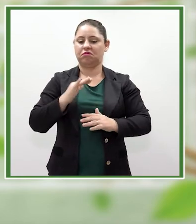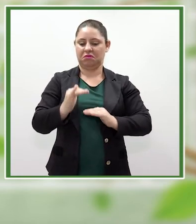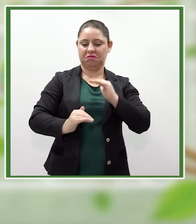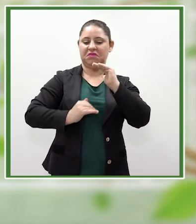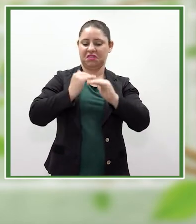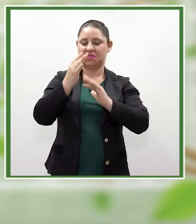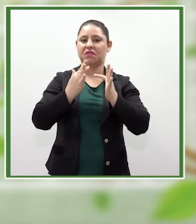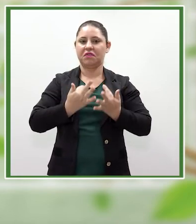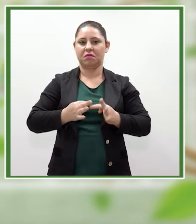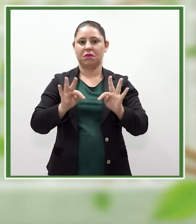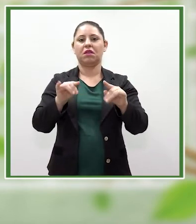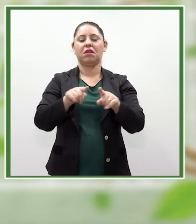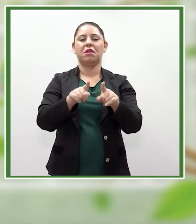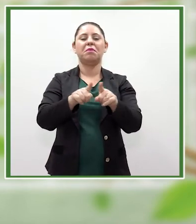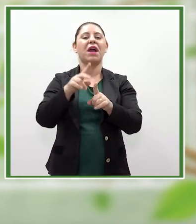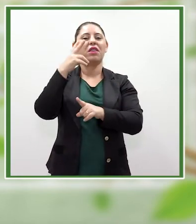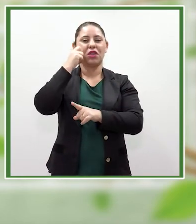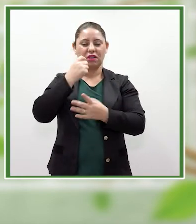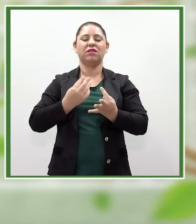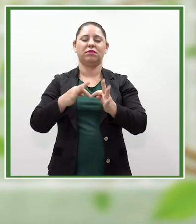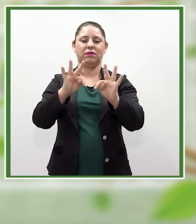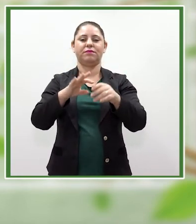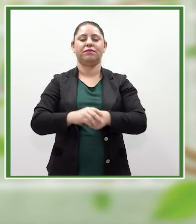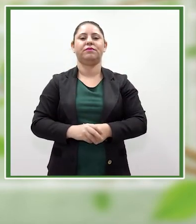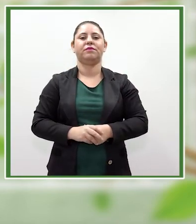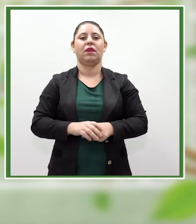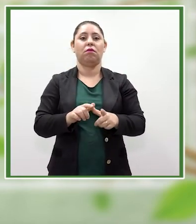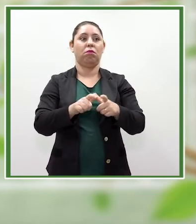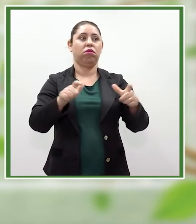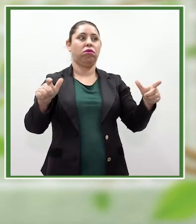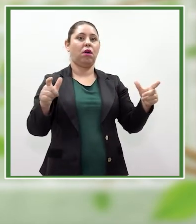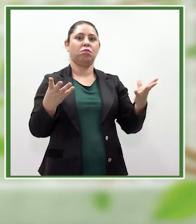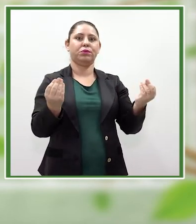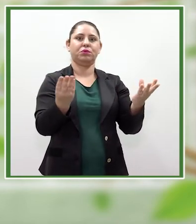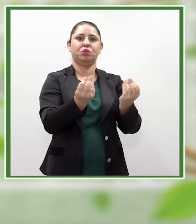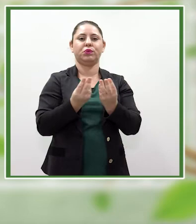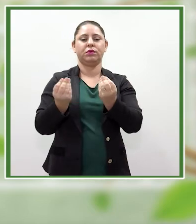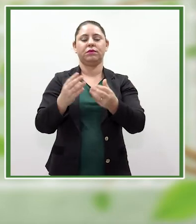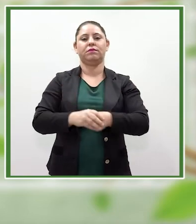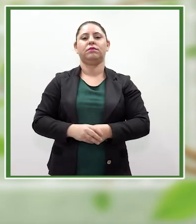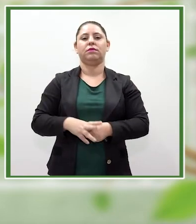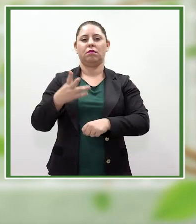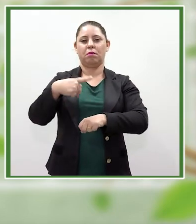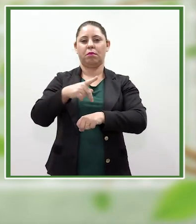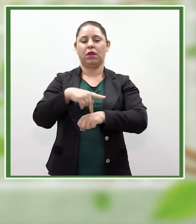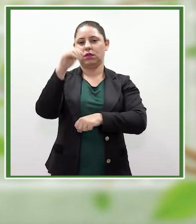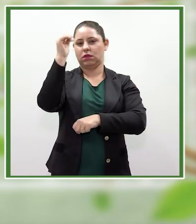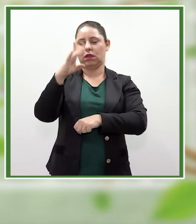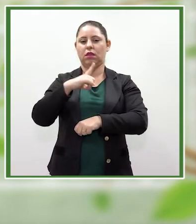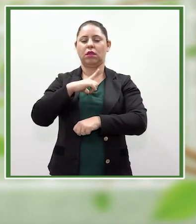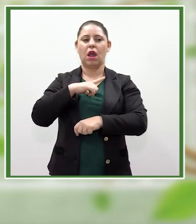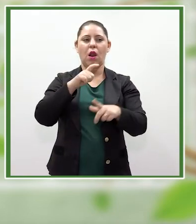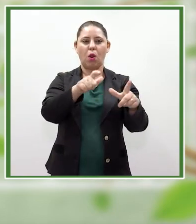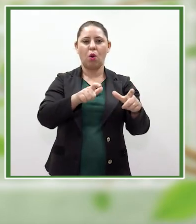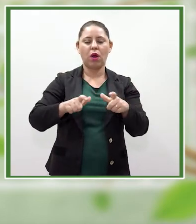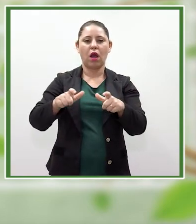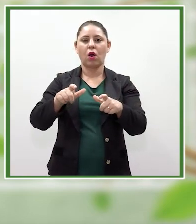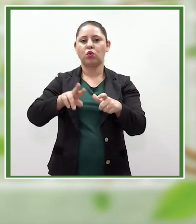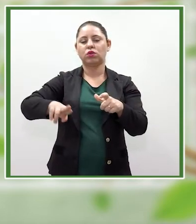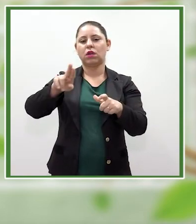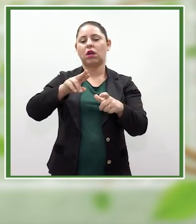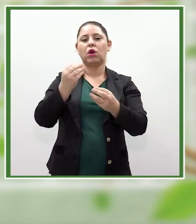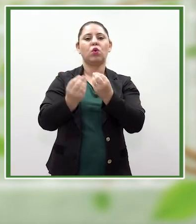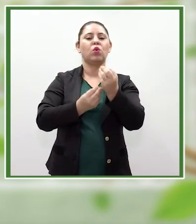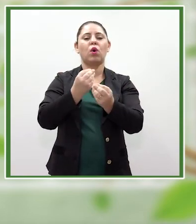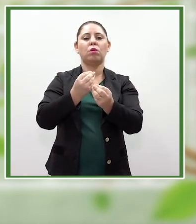não só desenvolvemos tecnologias, como adotamos também em larga escala. O Brasil também possui áreas subutilizadas